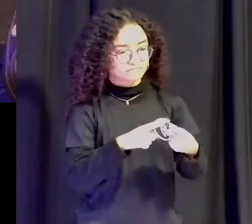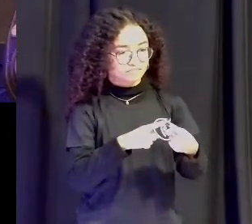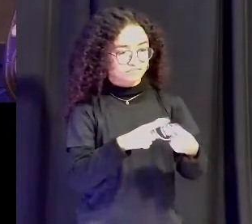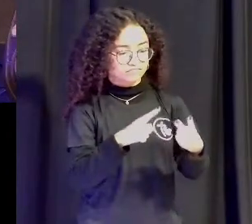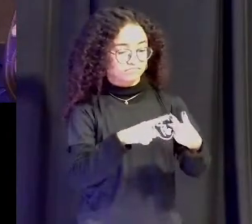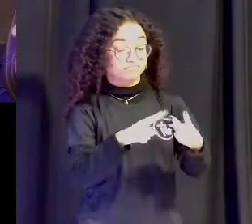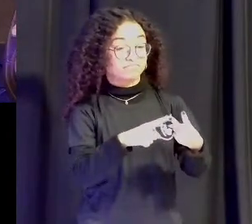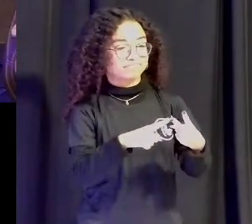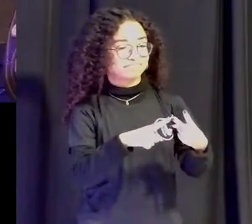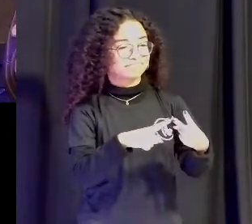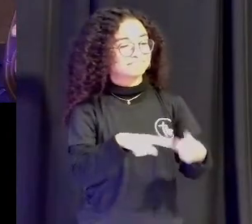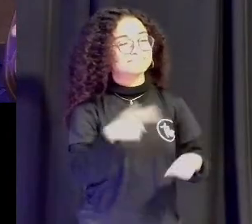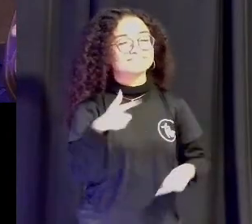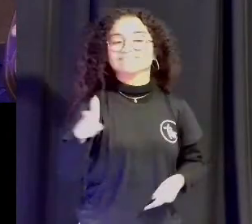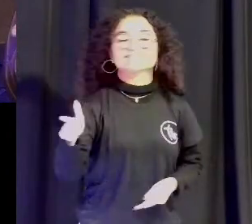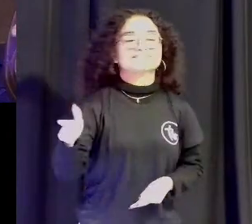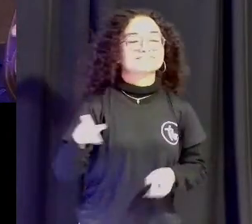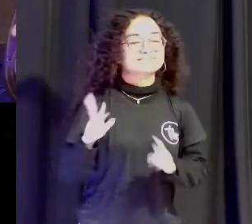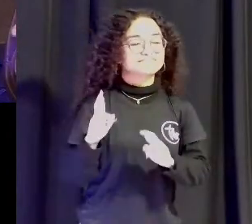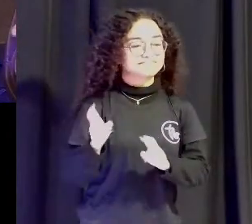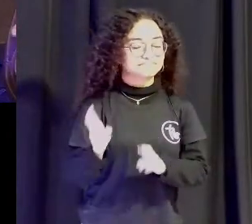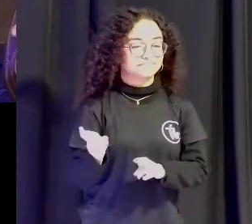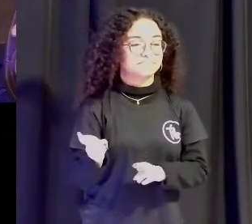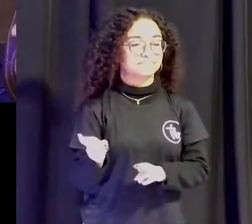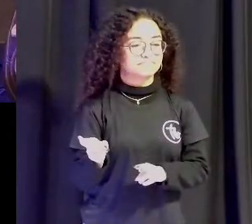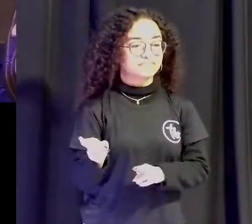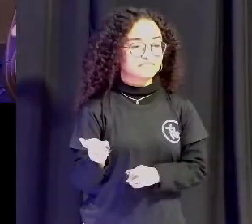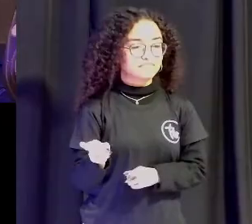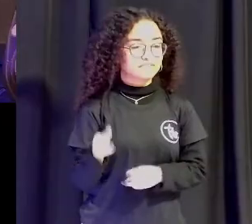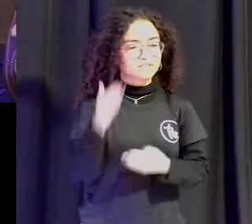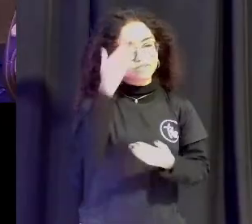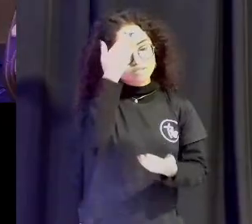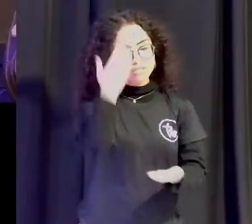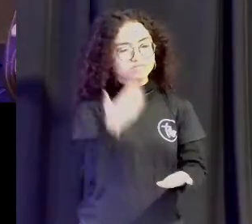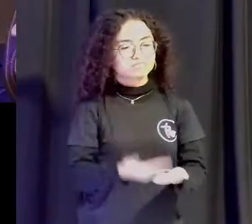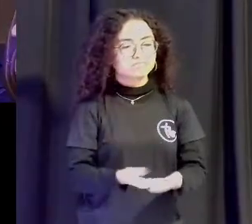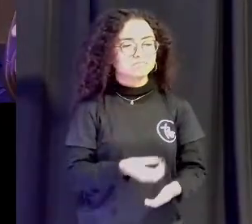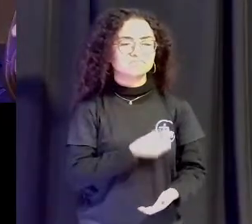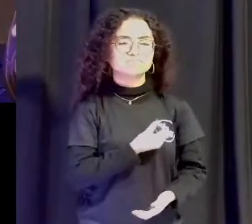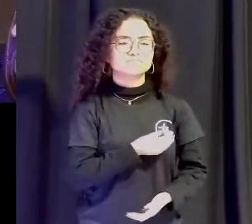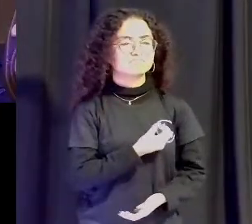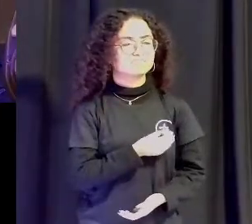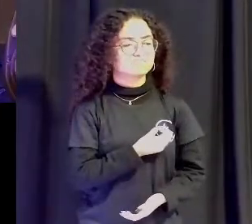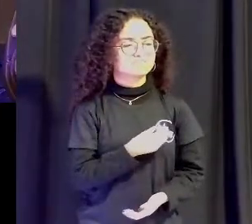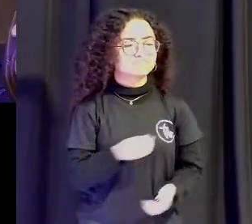você nasceu assim e vai viver assim para o resto da sua vida. Então,